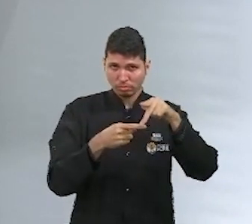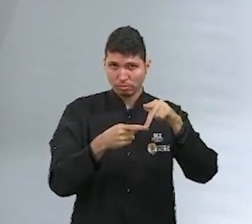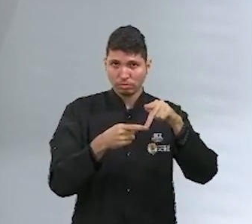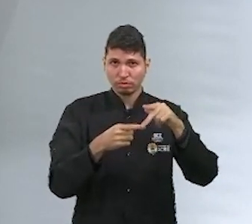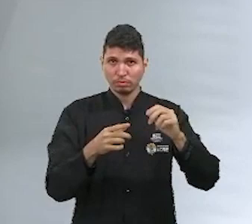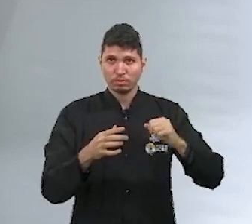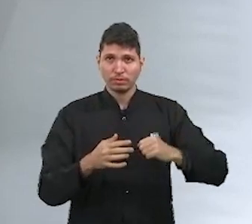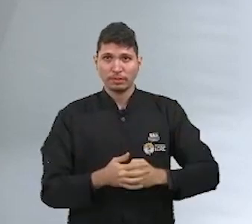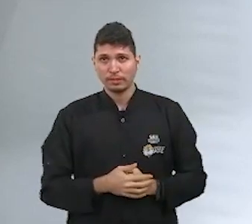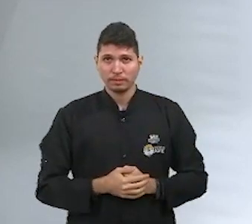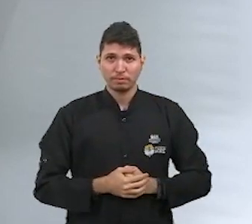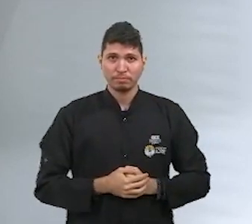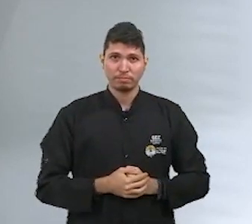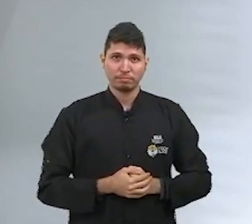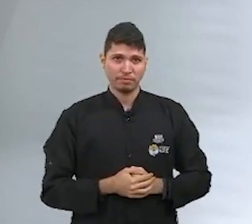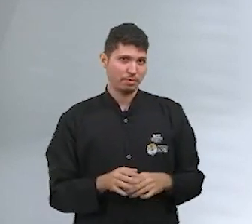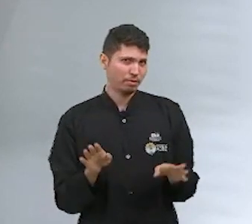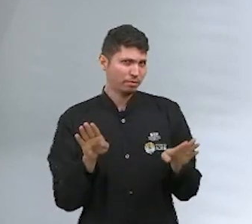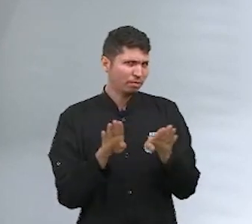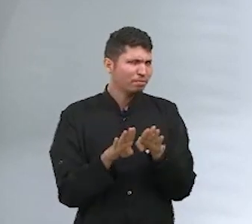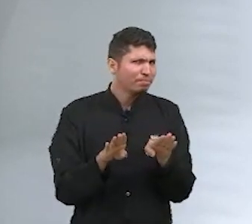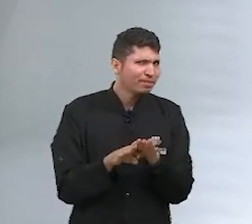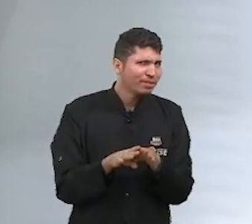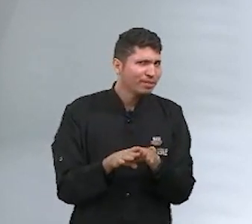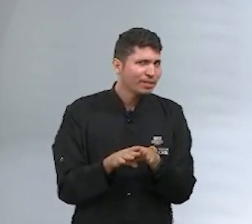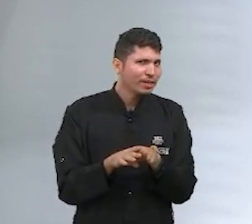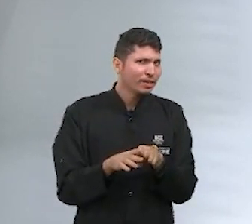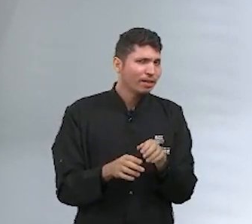agora ela vai ser considerada também polar.